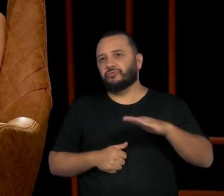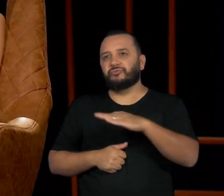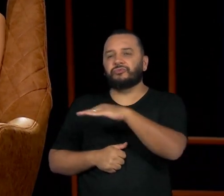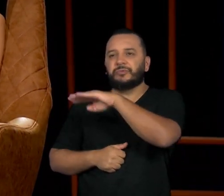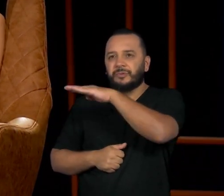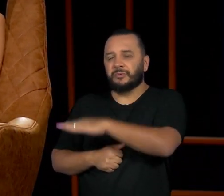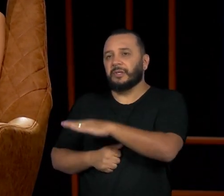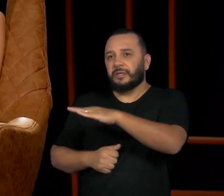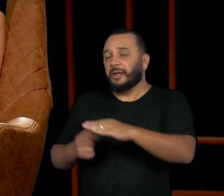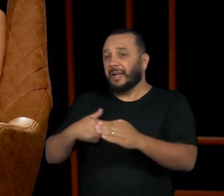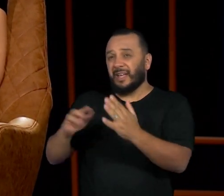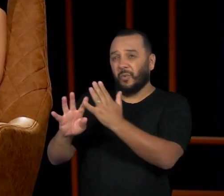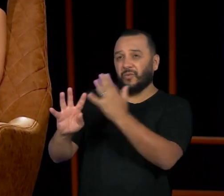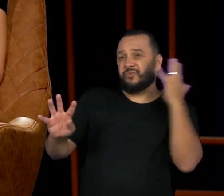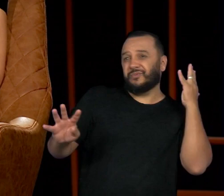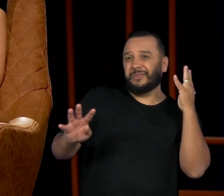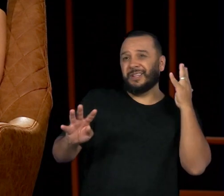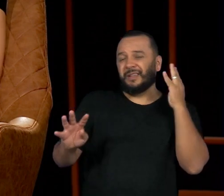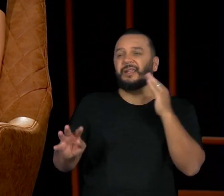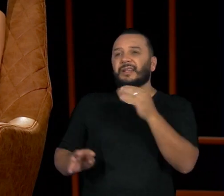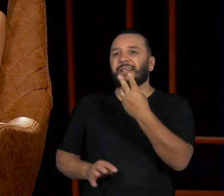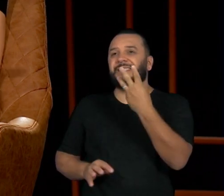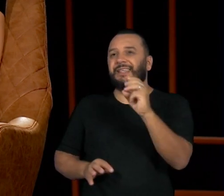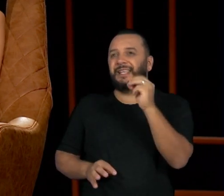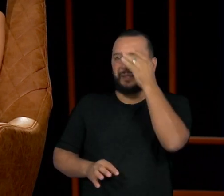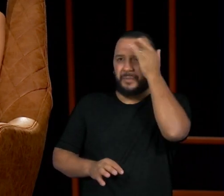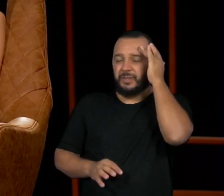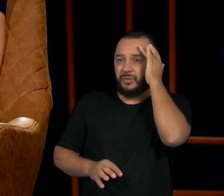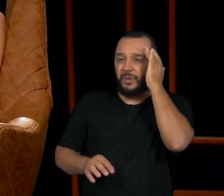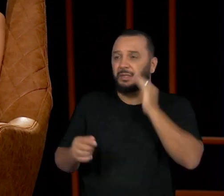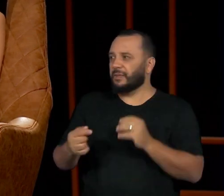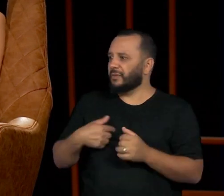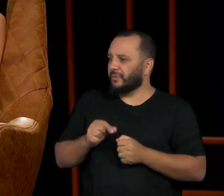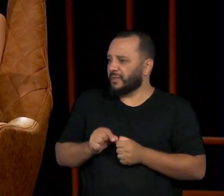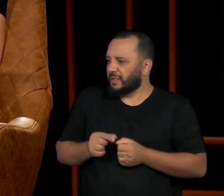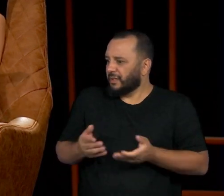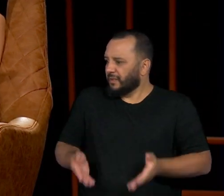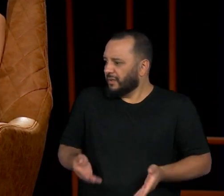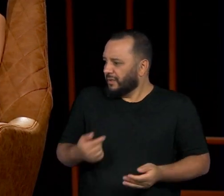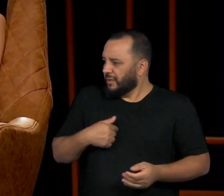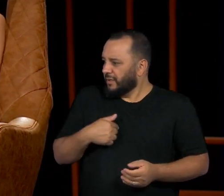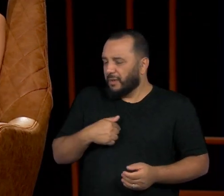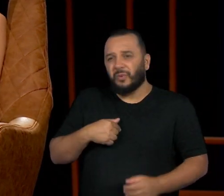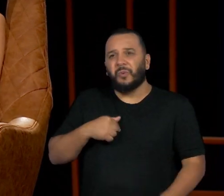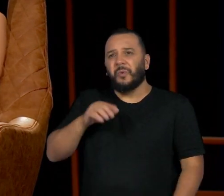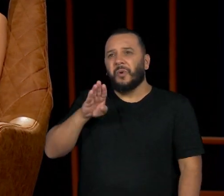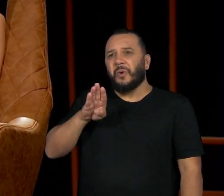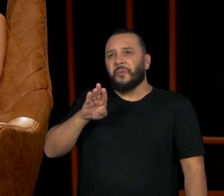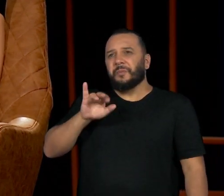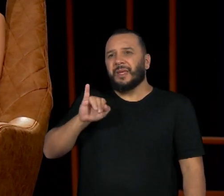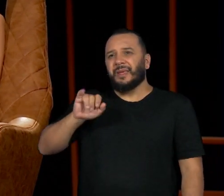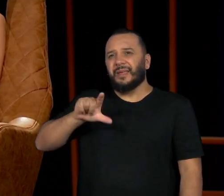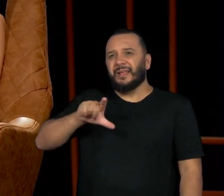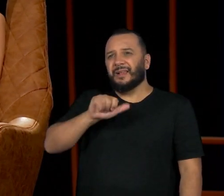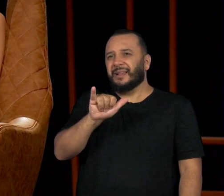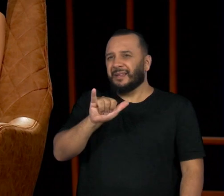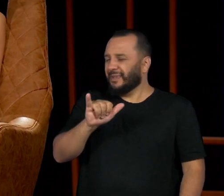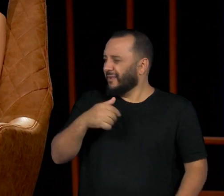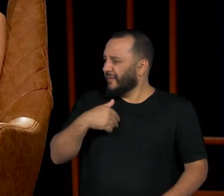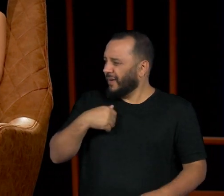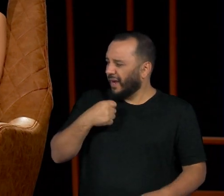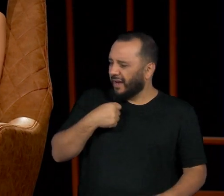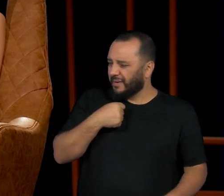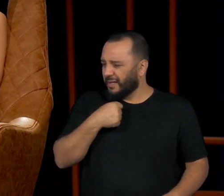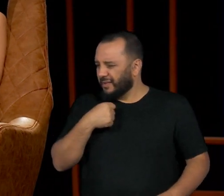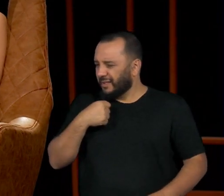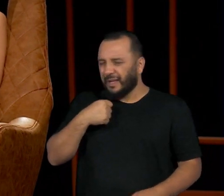da fila. E eu pensei, cara, o que eu estou fazendo aqui? Que loucura, eu vou cantar uma música da Billie Holiday, e era Strange Fruit,